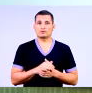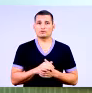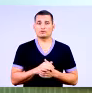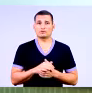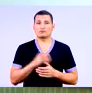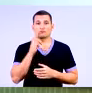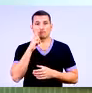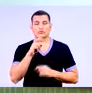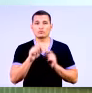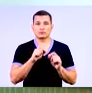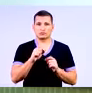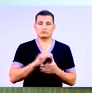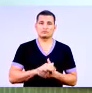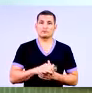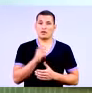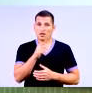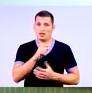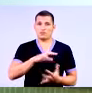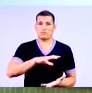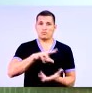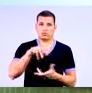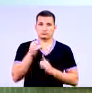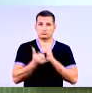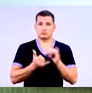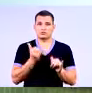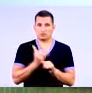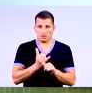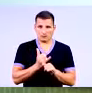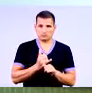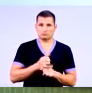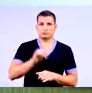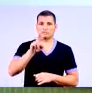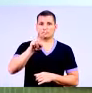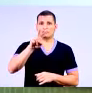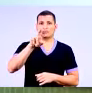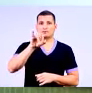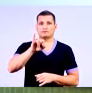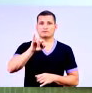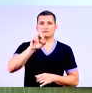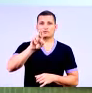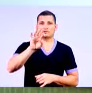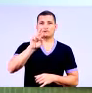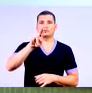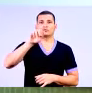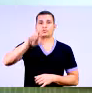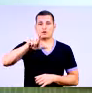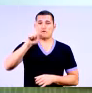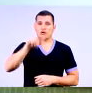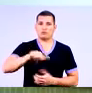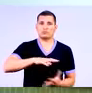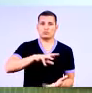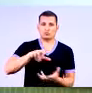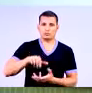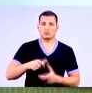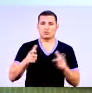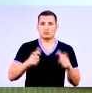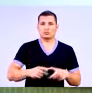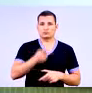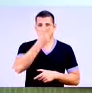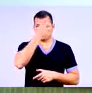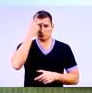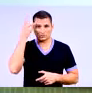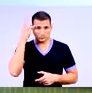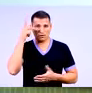que esse mundo virtual, né, apesar desse nome virtual, é um mundo em que as pessoas reais estão